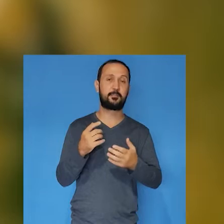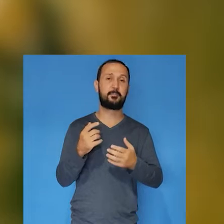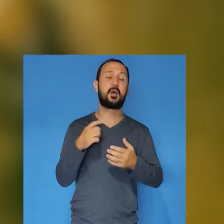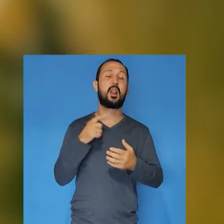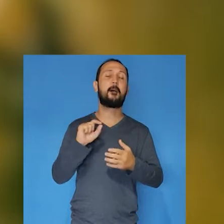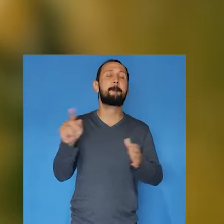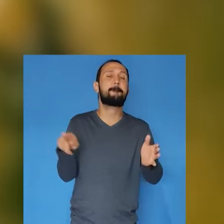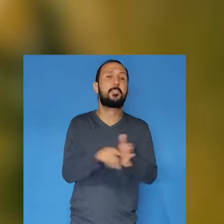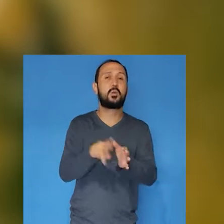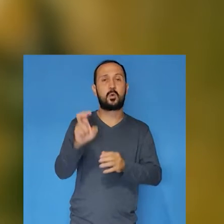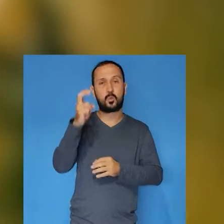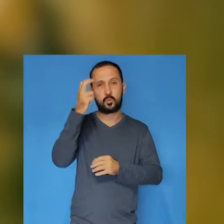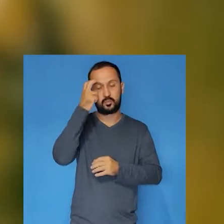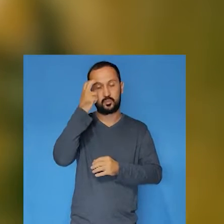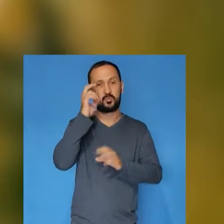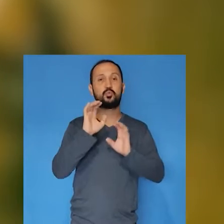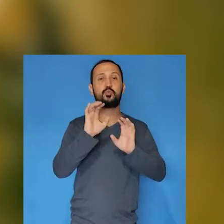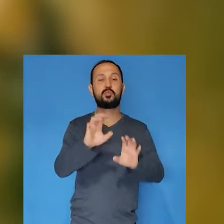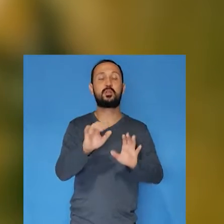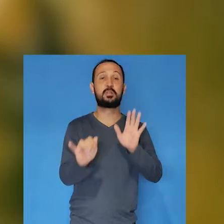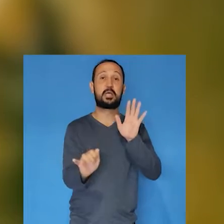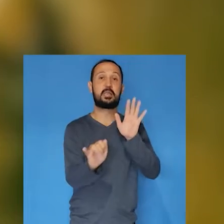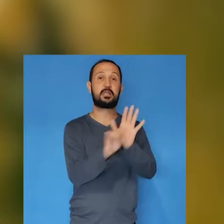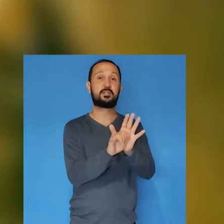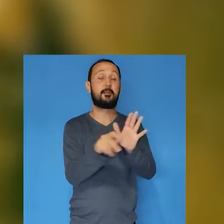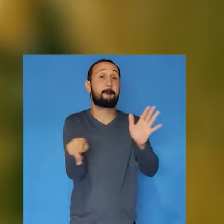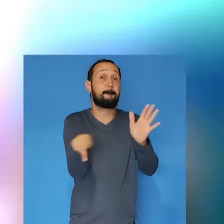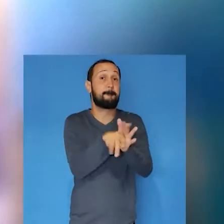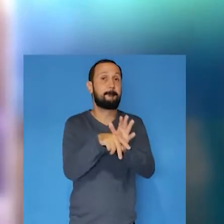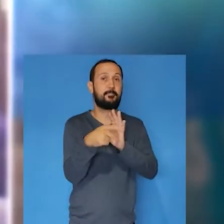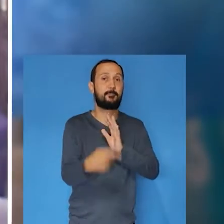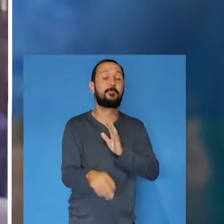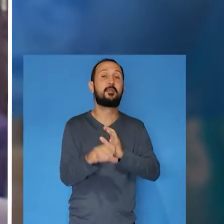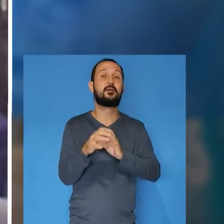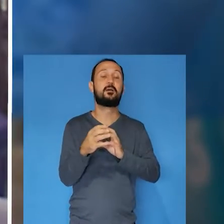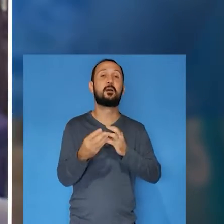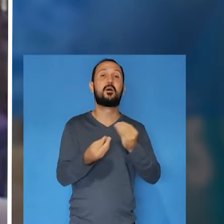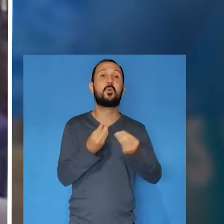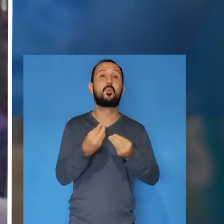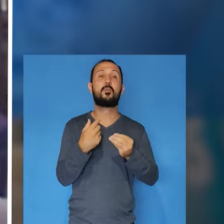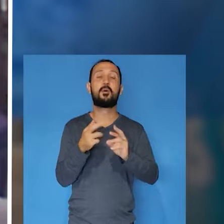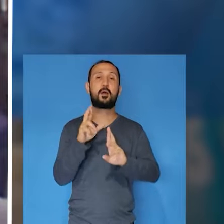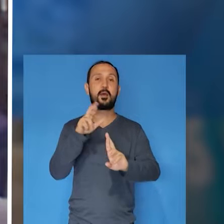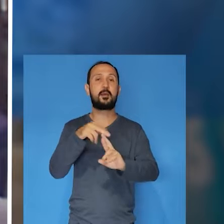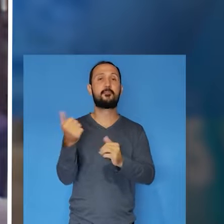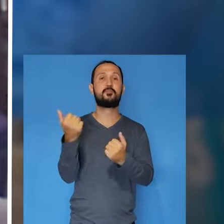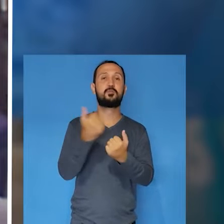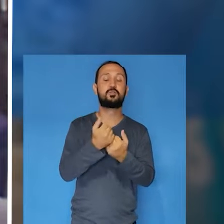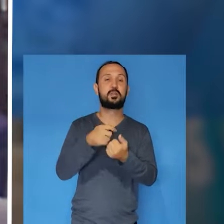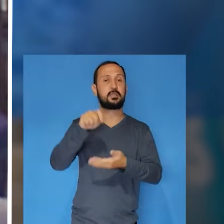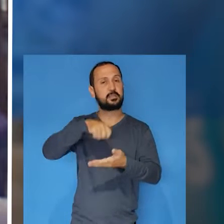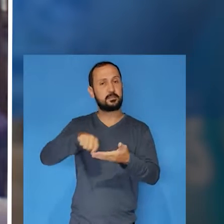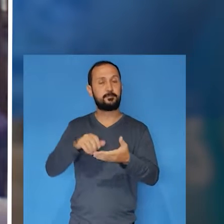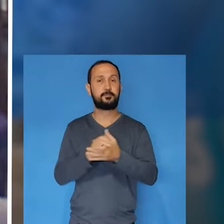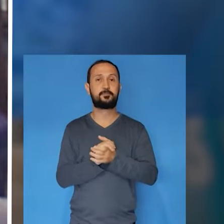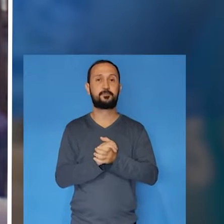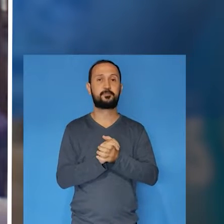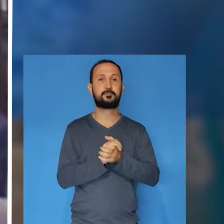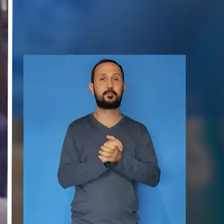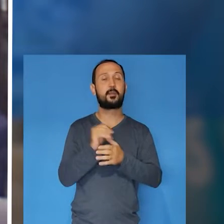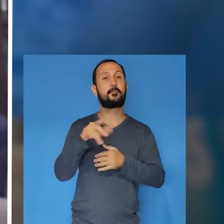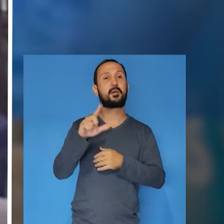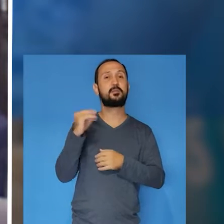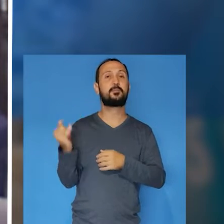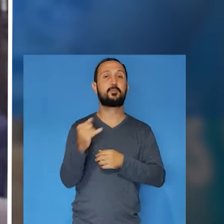pela cultura brasileira, pela nossa noção de identidade nacional, bem como em representações e construções